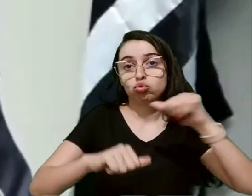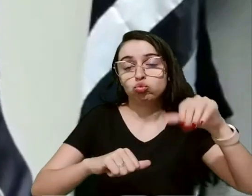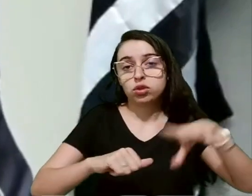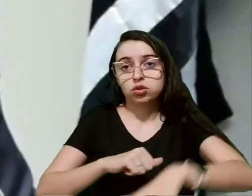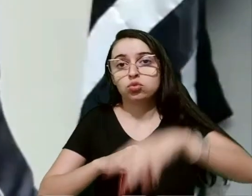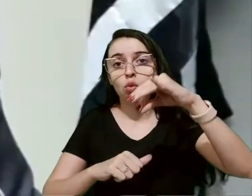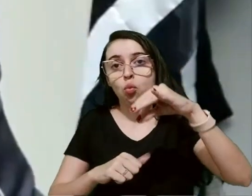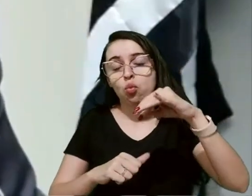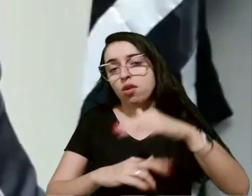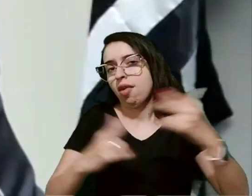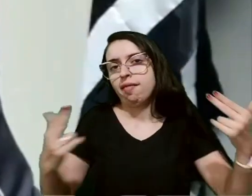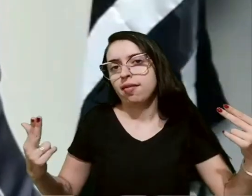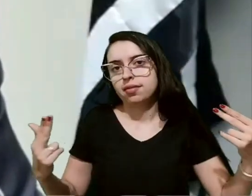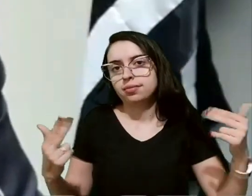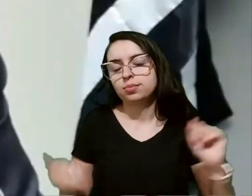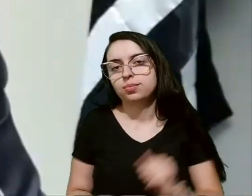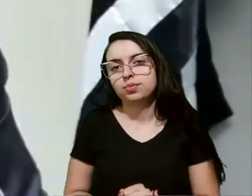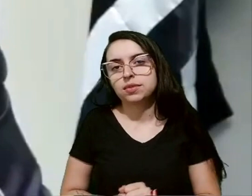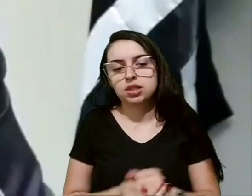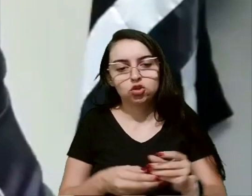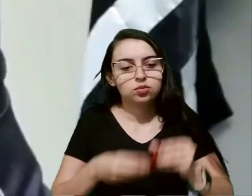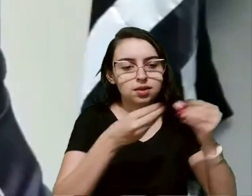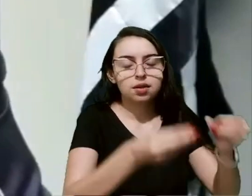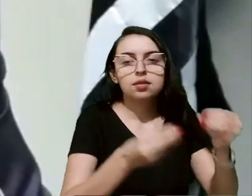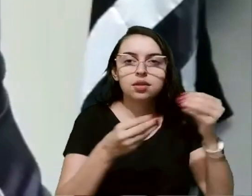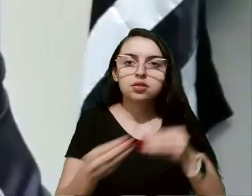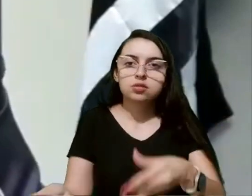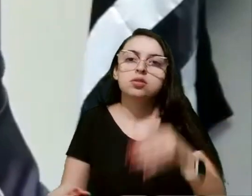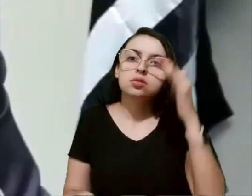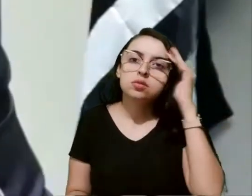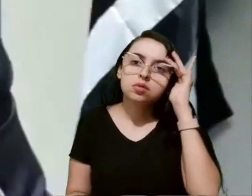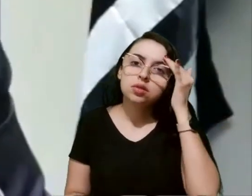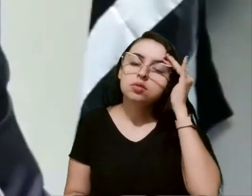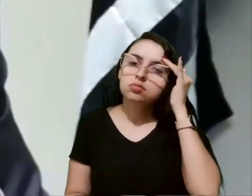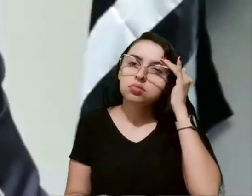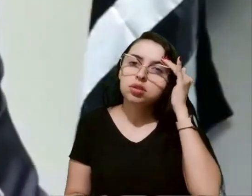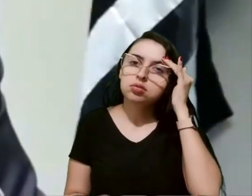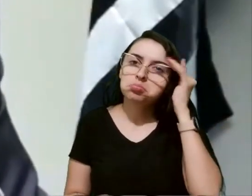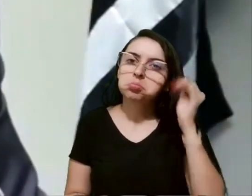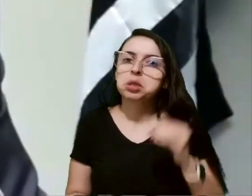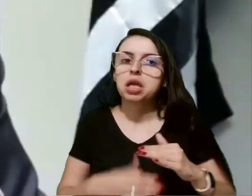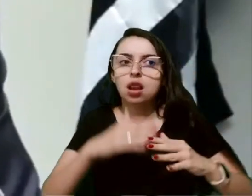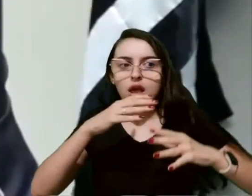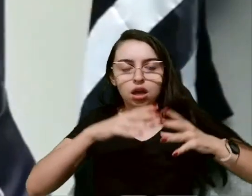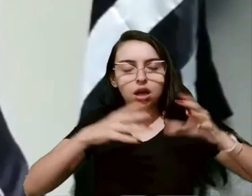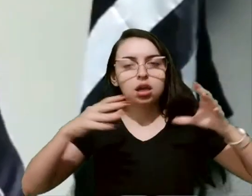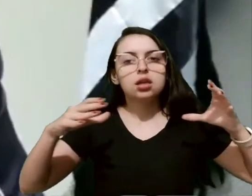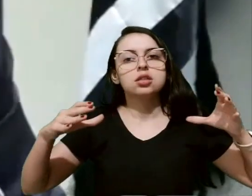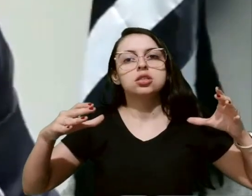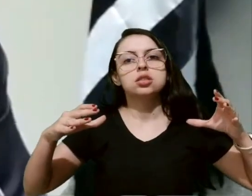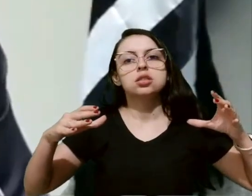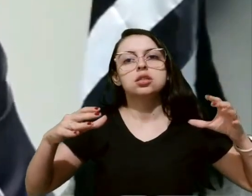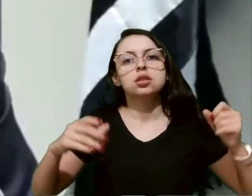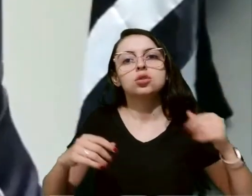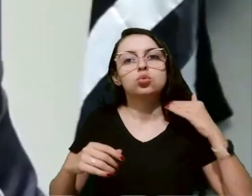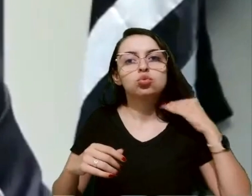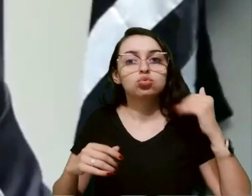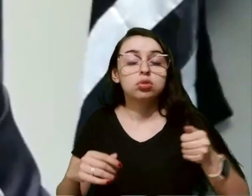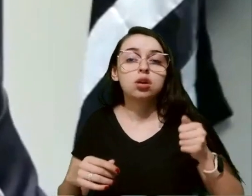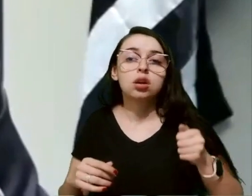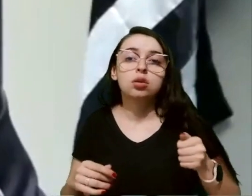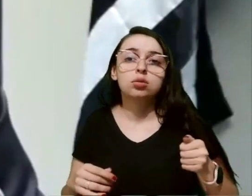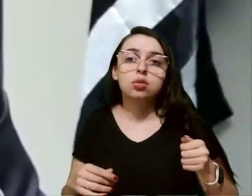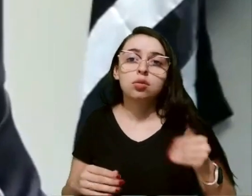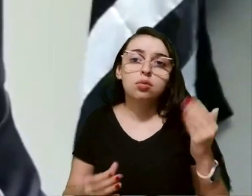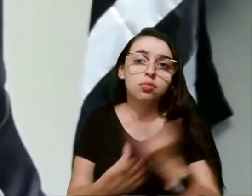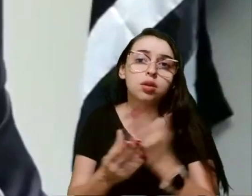aleatório, a distribuição, a gente presume uma significância estatística elevada que, na média, os juízes estão julgando casos